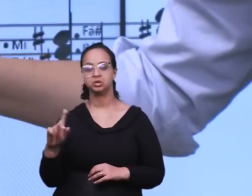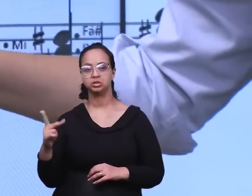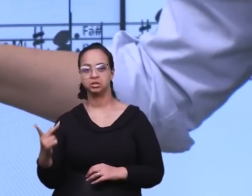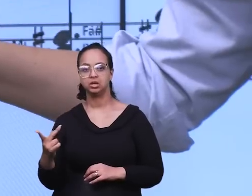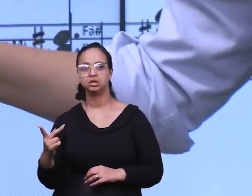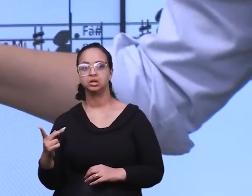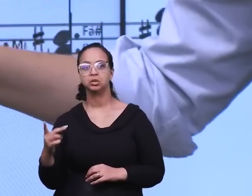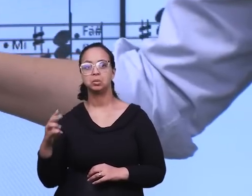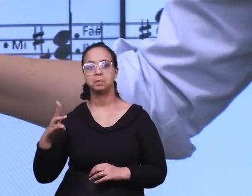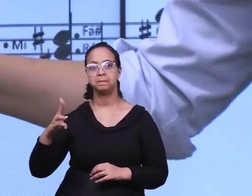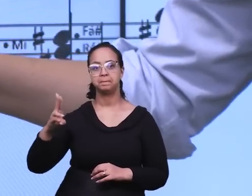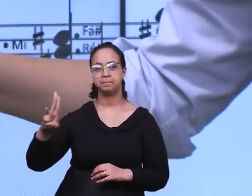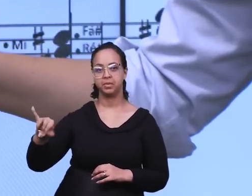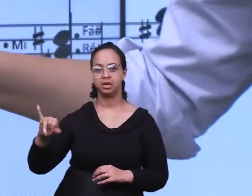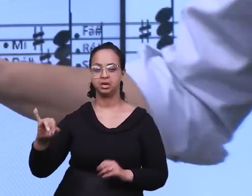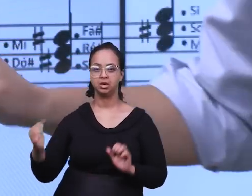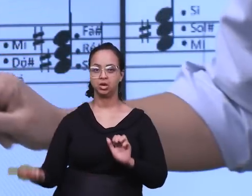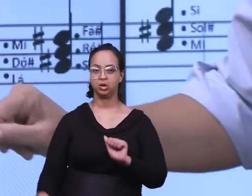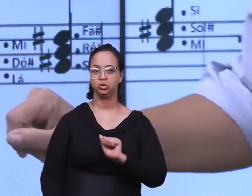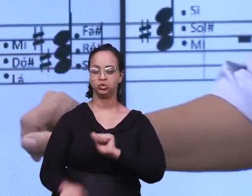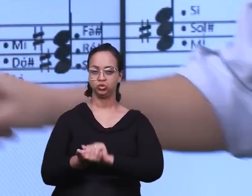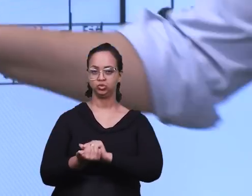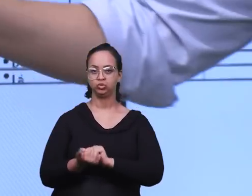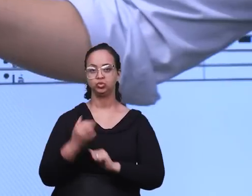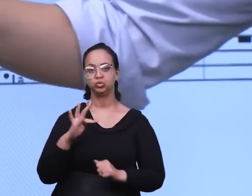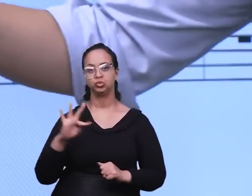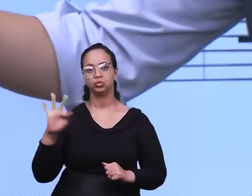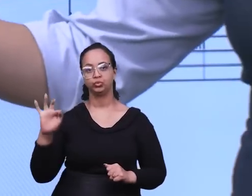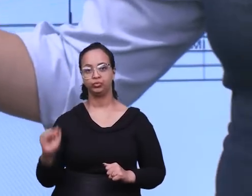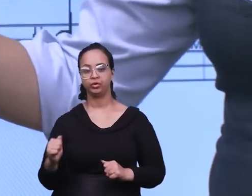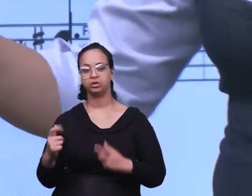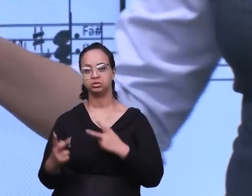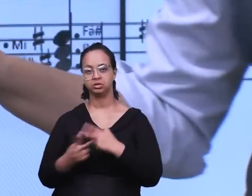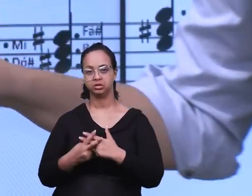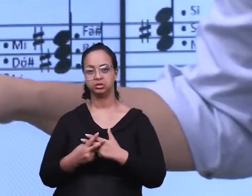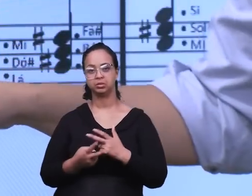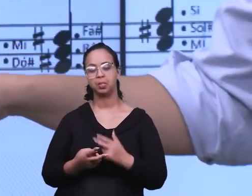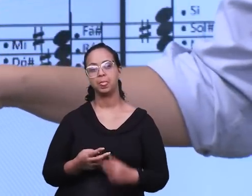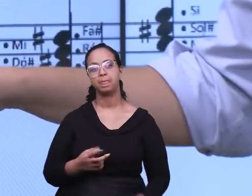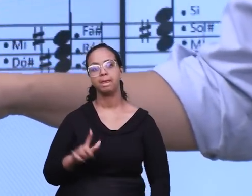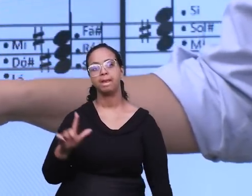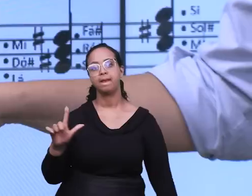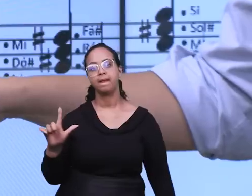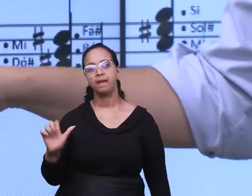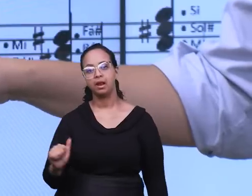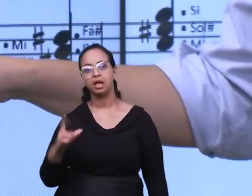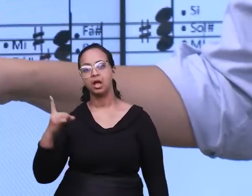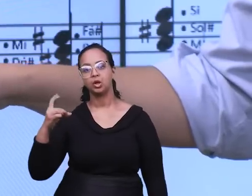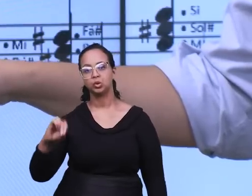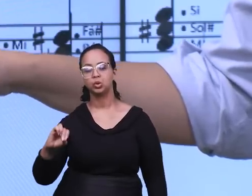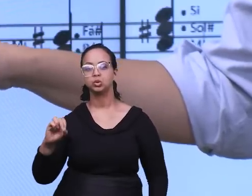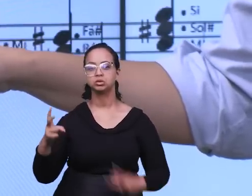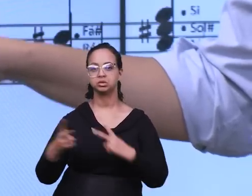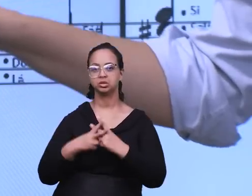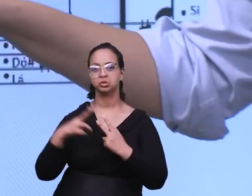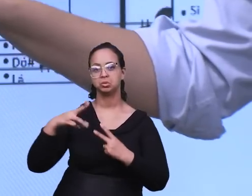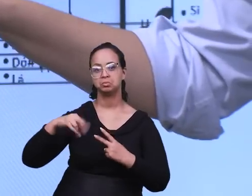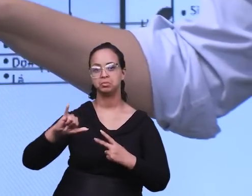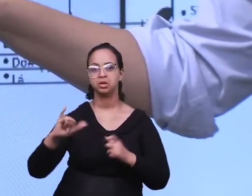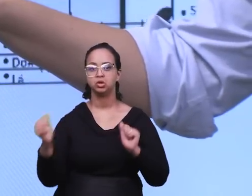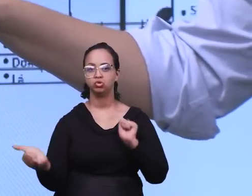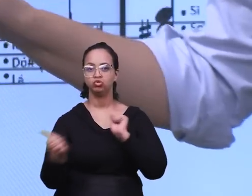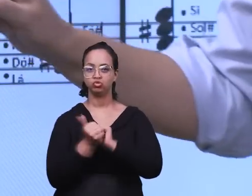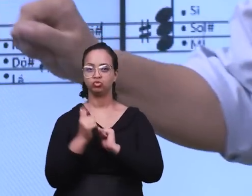Ré sustenido, Mi, com a nota Fá sustenido. Lá, Dó sustenido, Mi